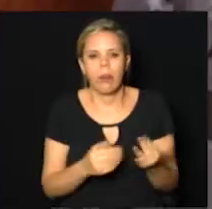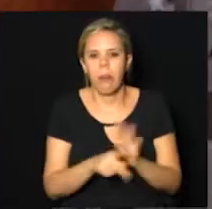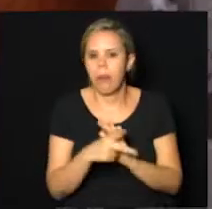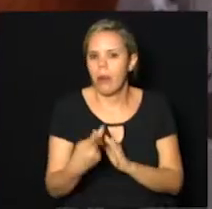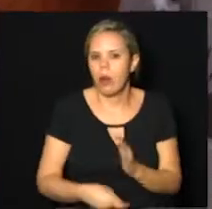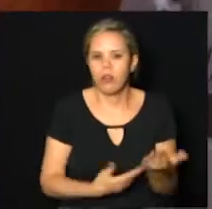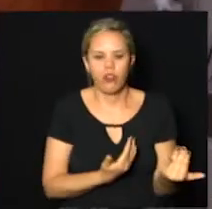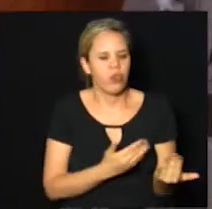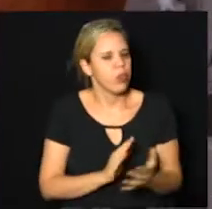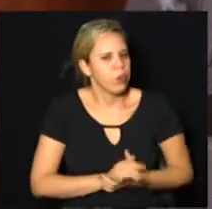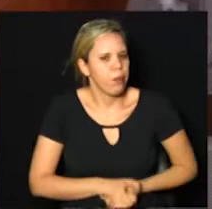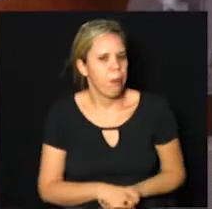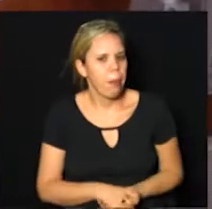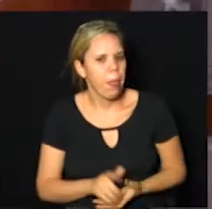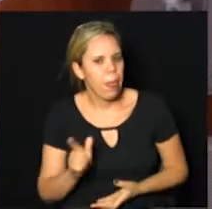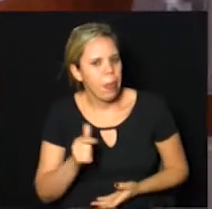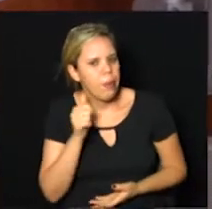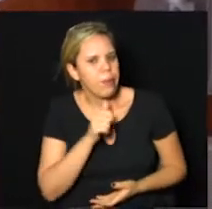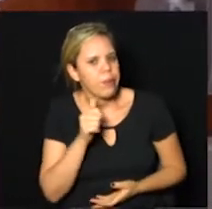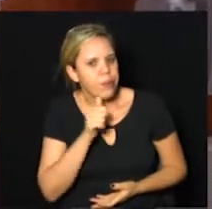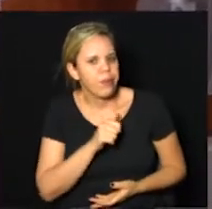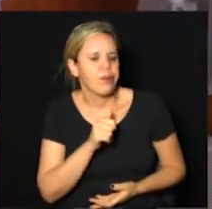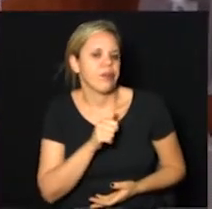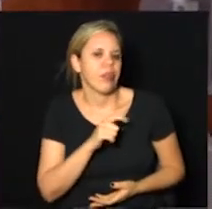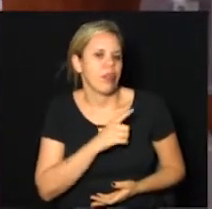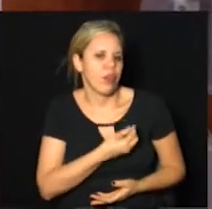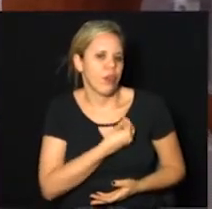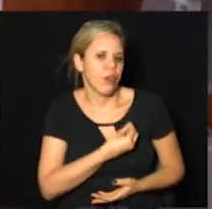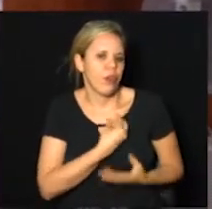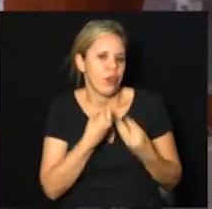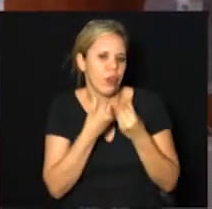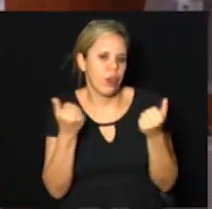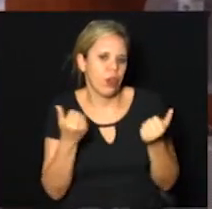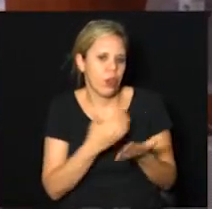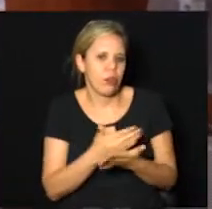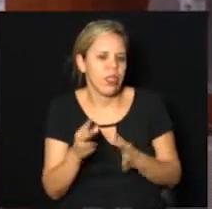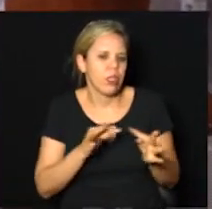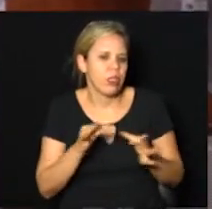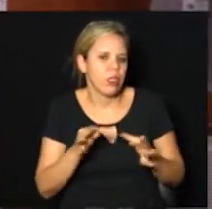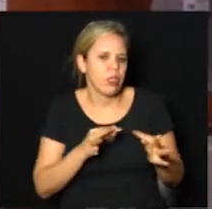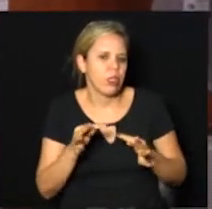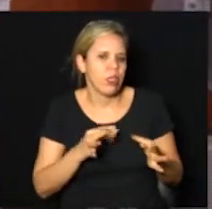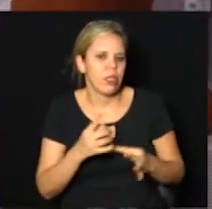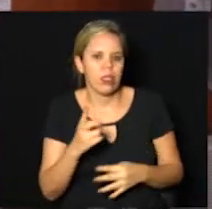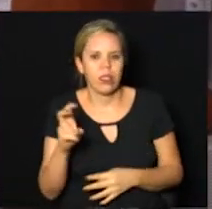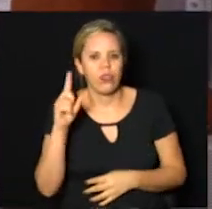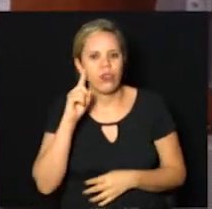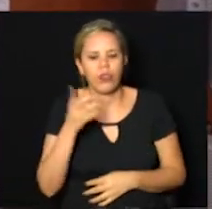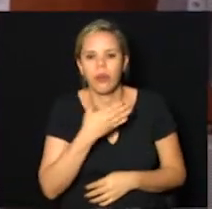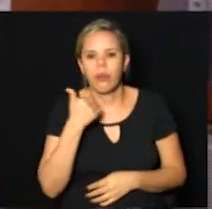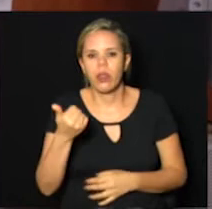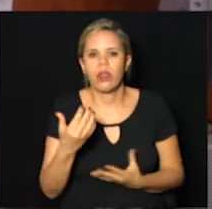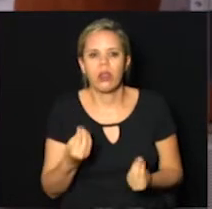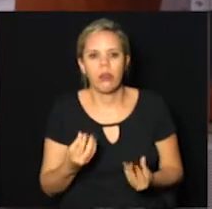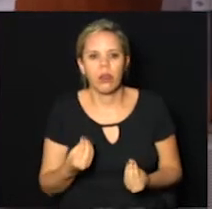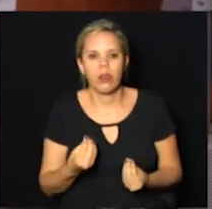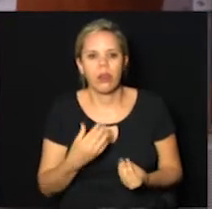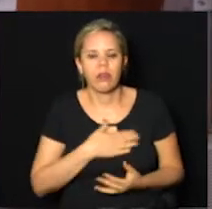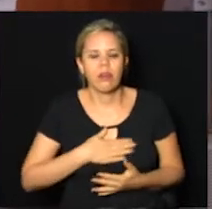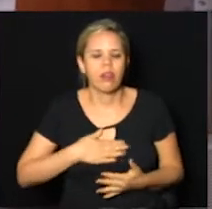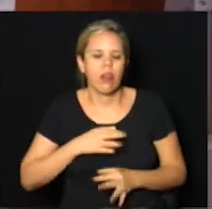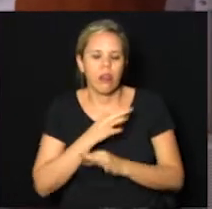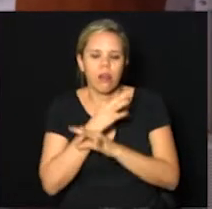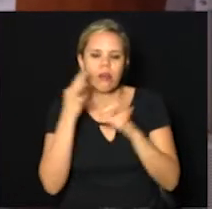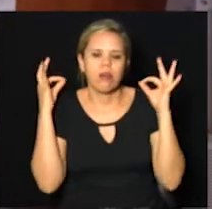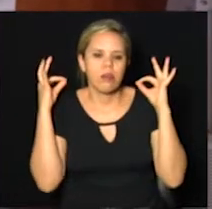juventude. Uhum. É claro que a mulher que tem qualidade de vida, quando ela começa o tratamento, assim, 15 dias ela melhora tanto, é muito